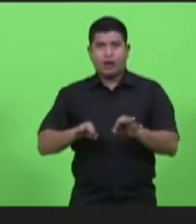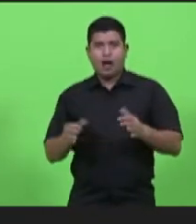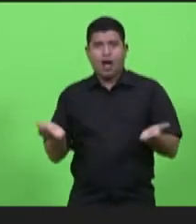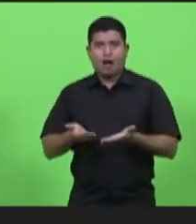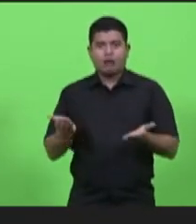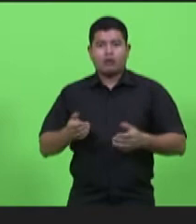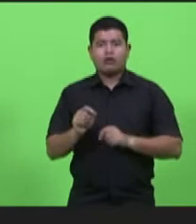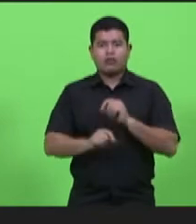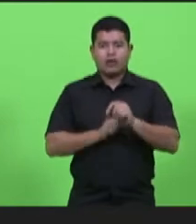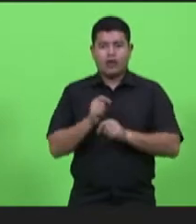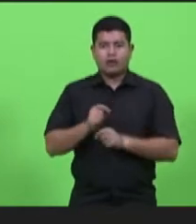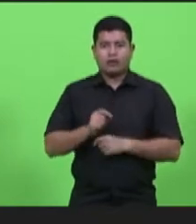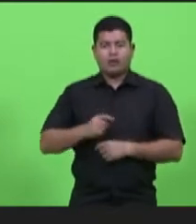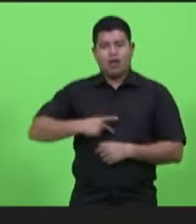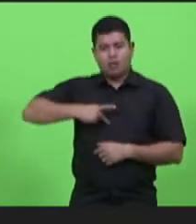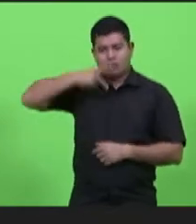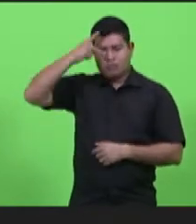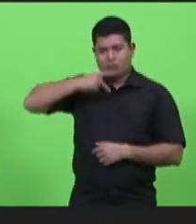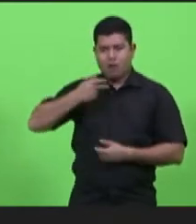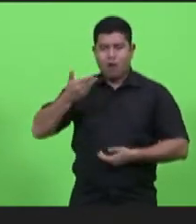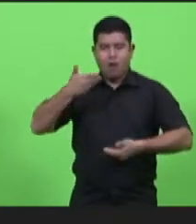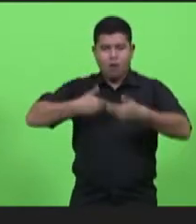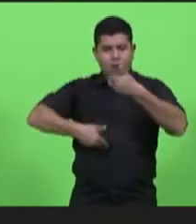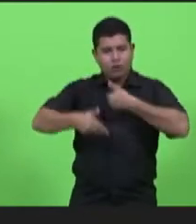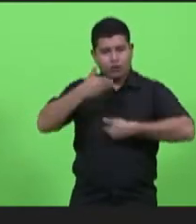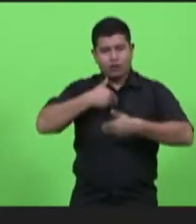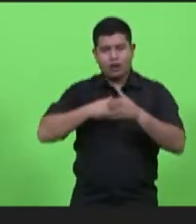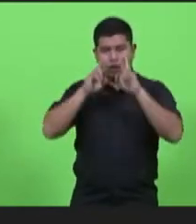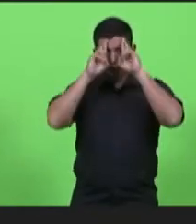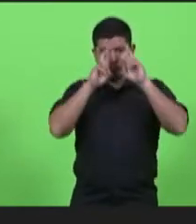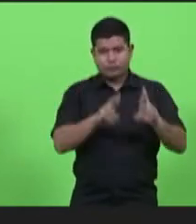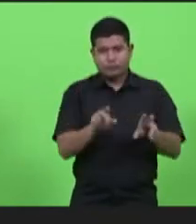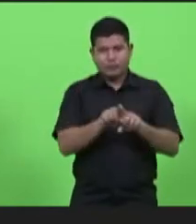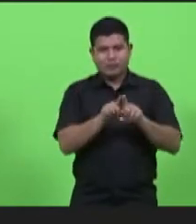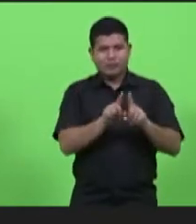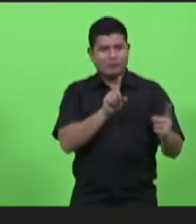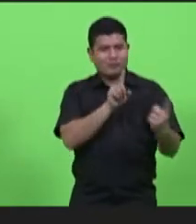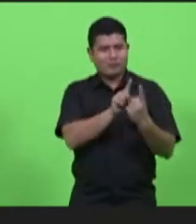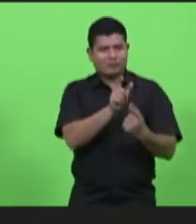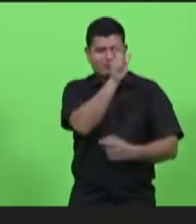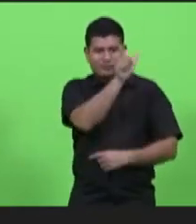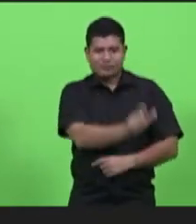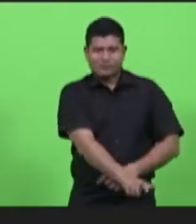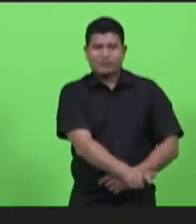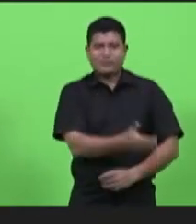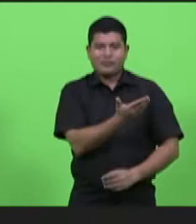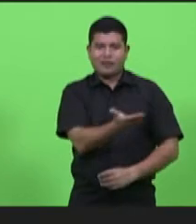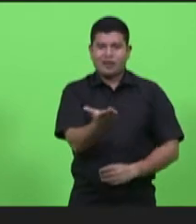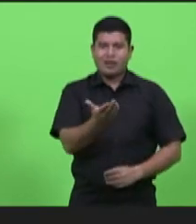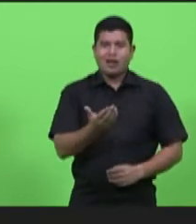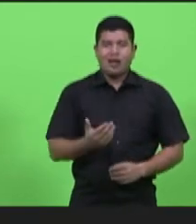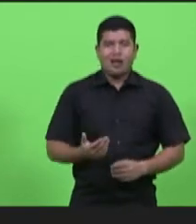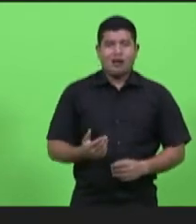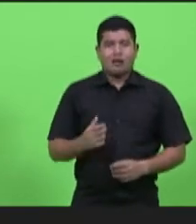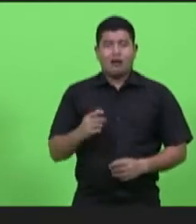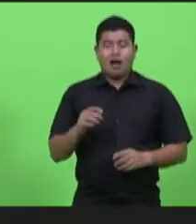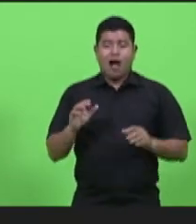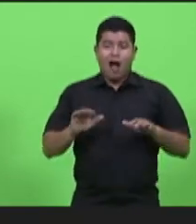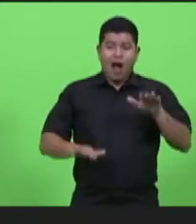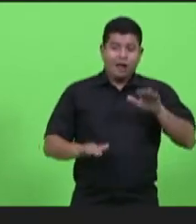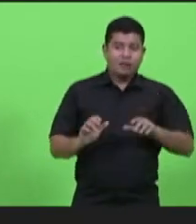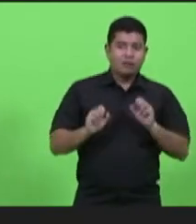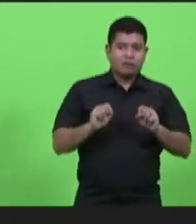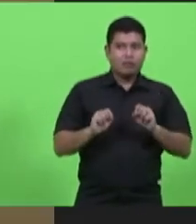é o respeito ao próximo, porque é o tempo em que você não toma os cuidados necessários, os quais o Ministério da